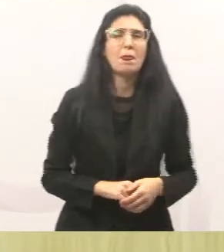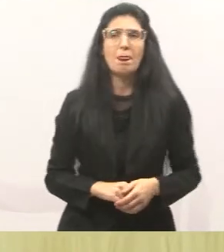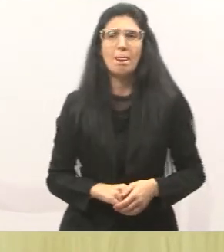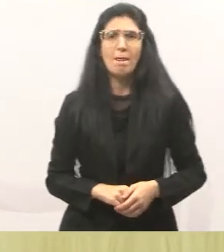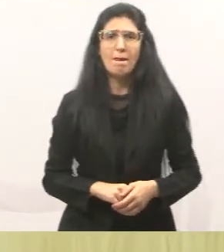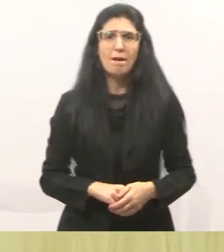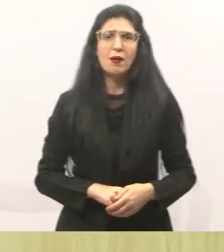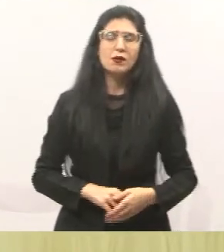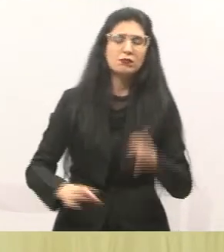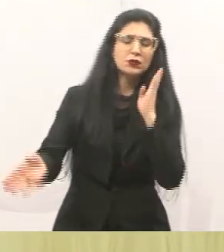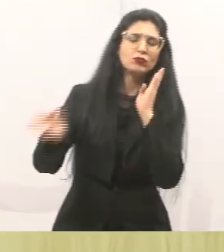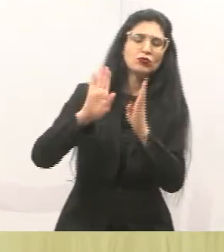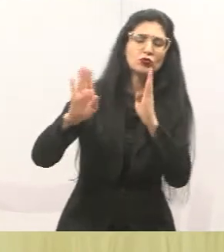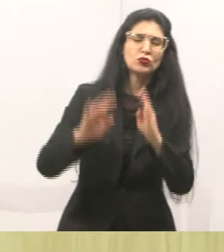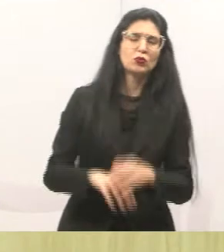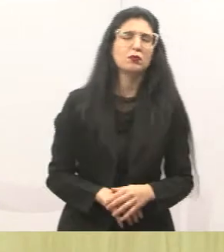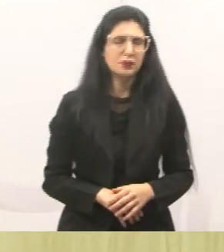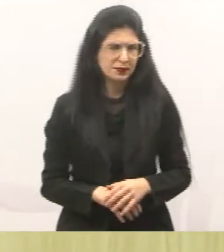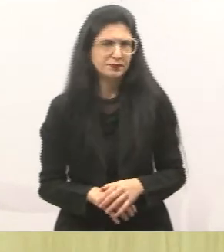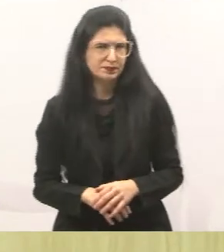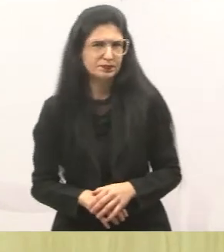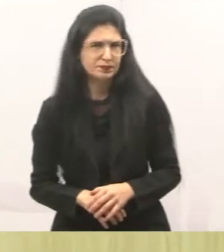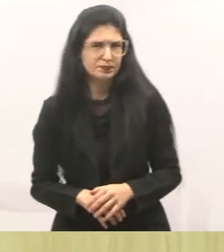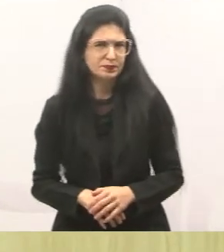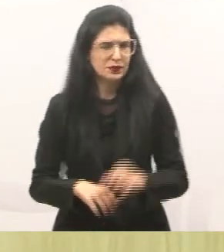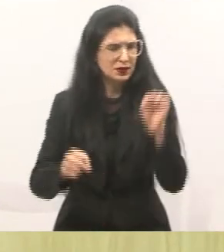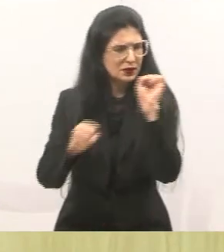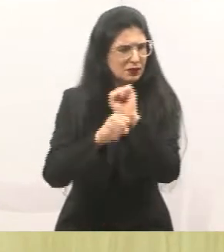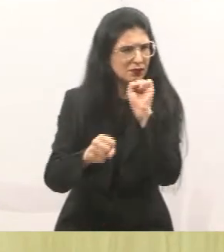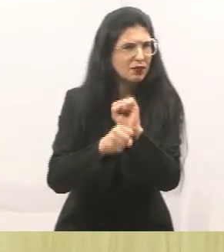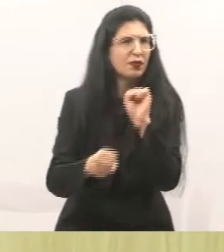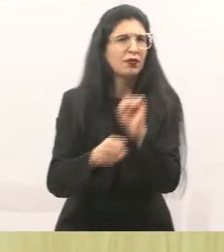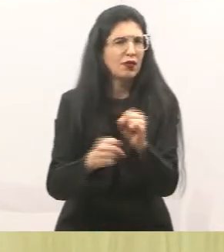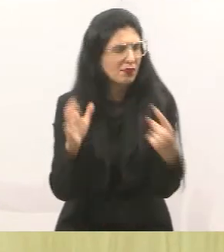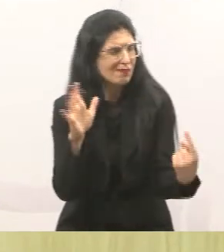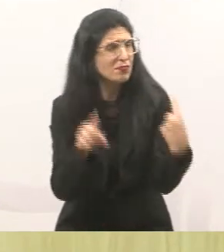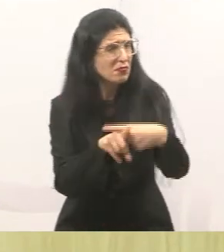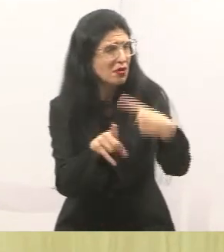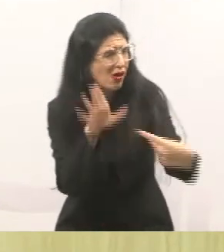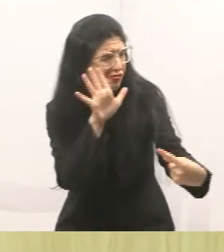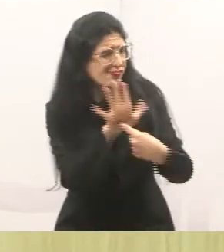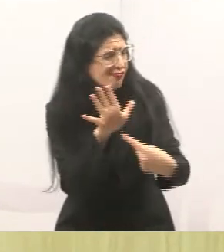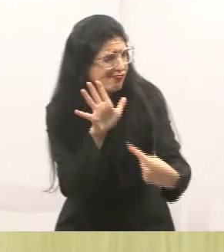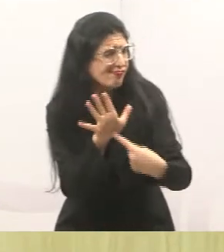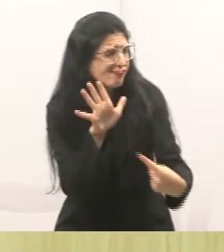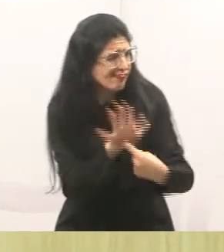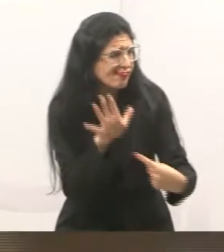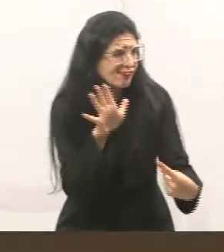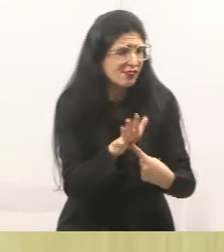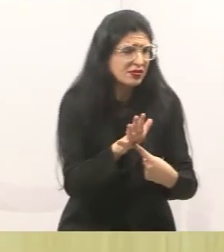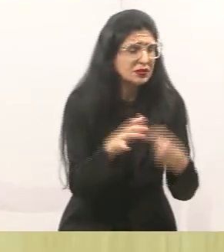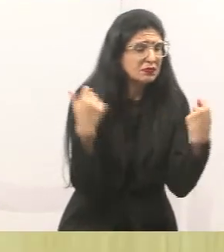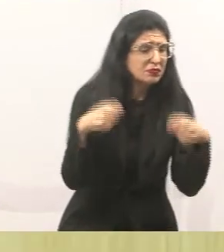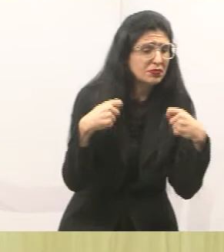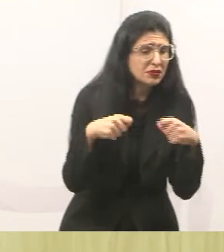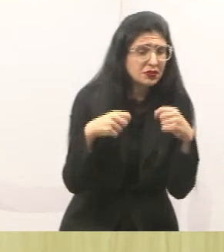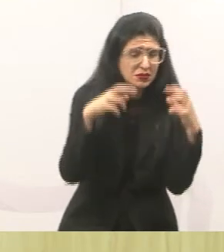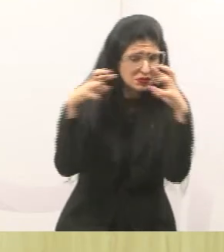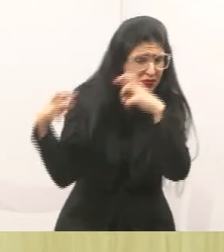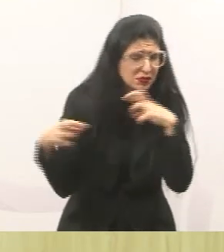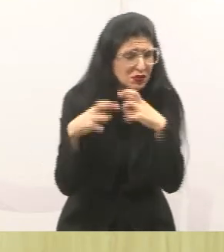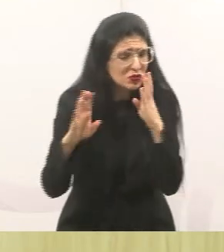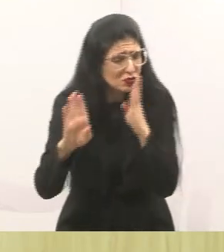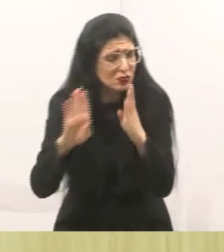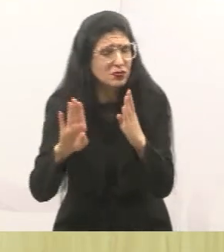Comissão Parlamentar de Inquérito destinada a apurar denúncias de possíveis irregularidades na execução e cumprimento do contrato